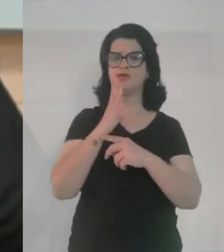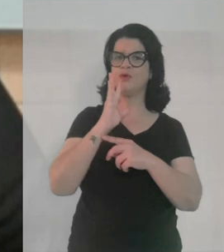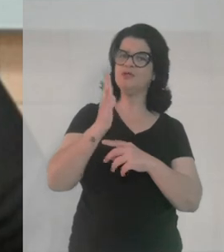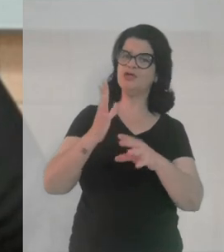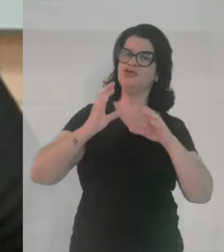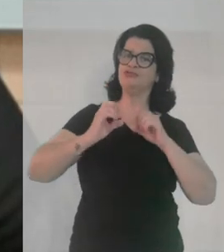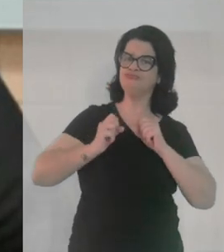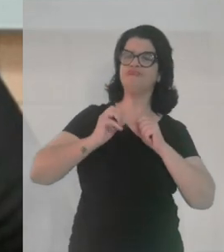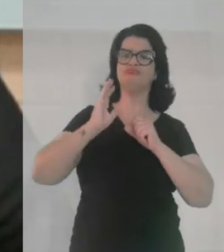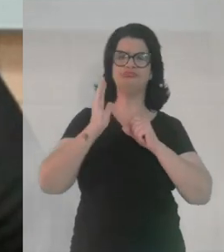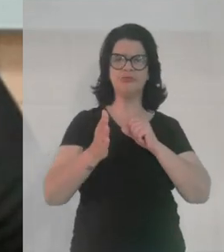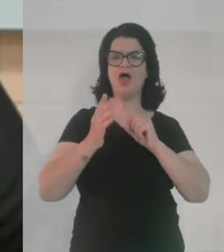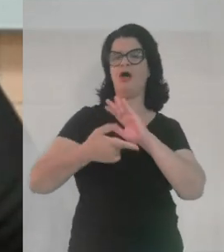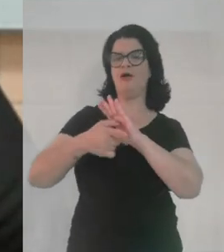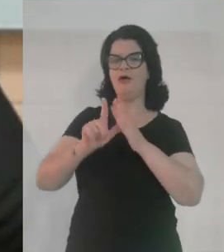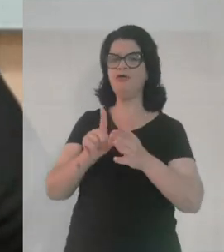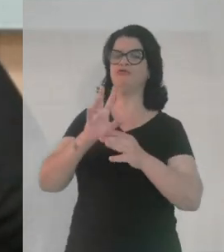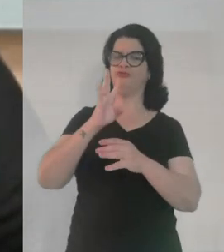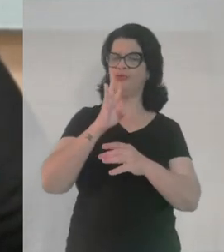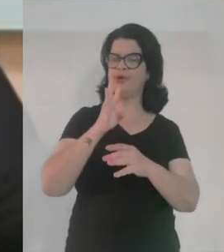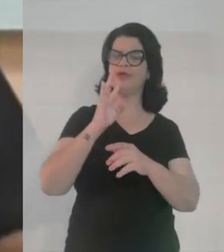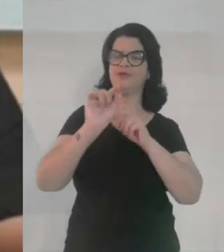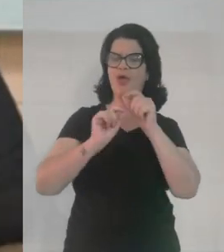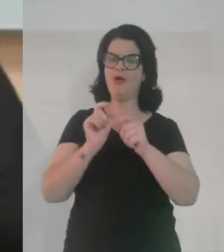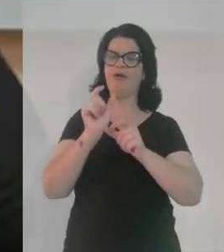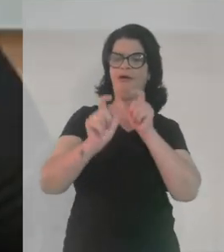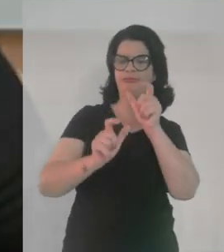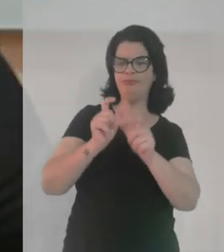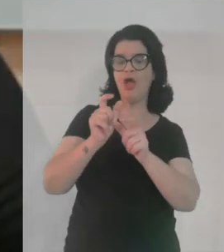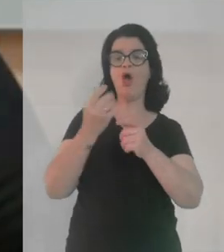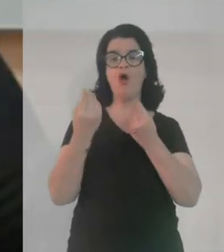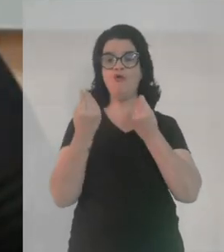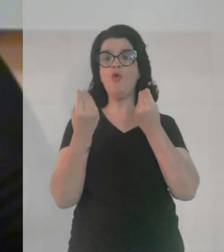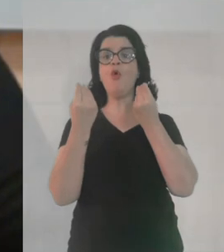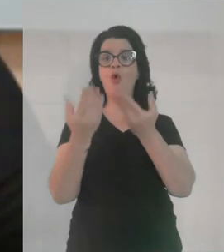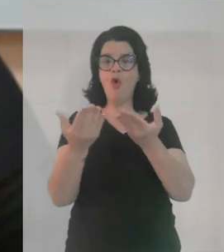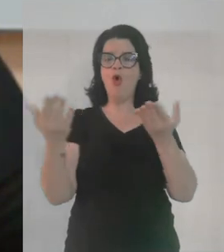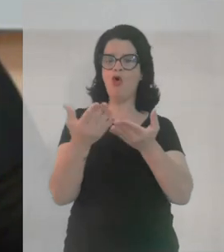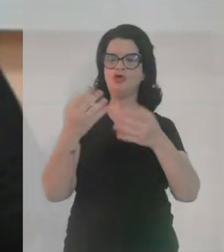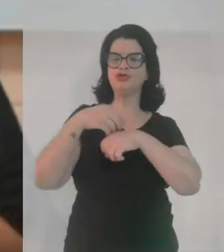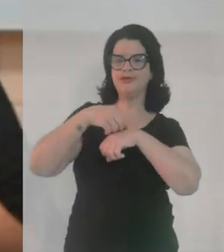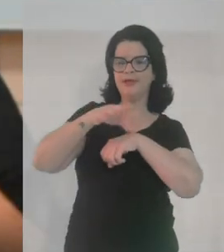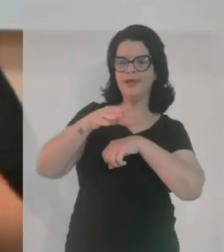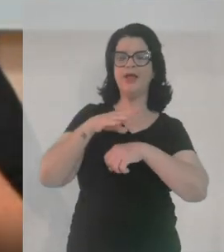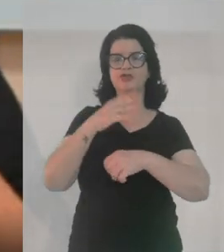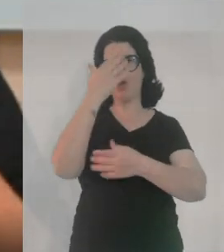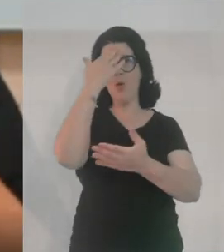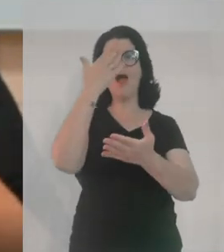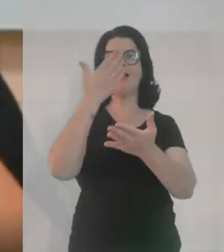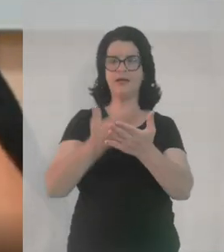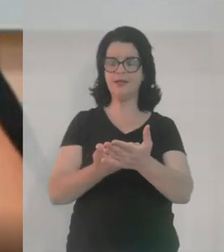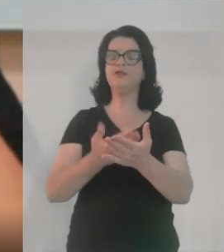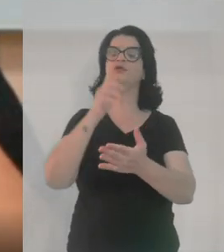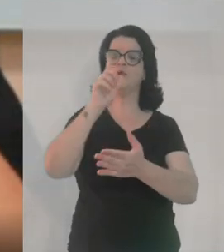gente já tem, os conhecimentos prévios, né? Então, vou deixar aqui hoje algumas dicas que eu acredito,